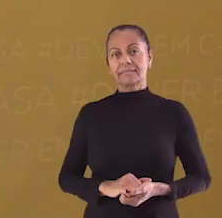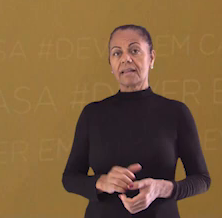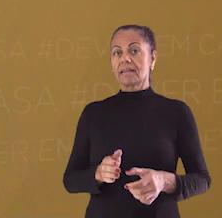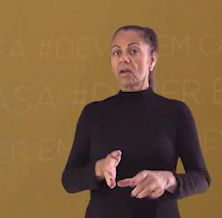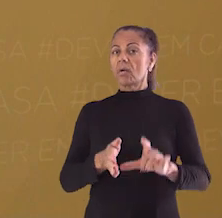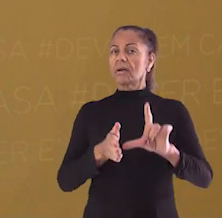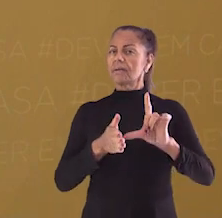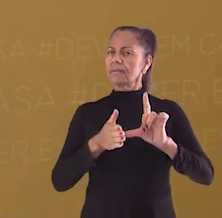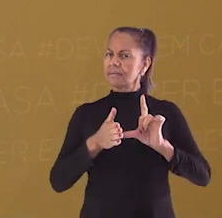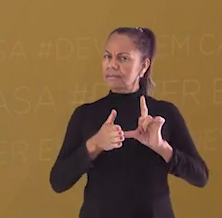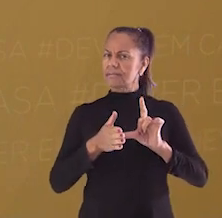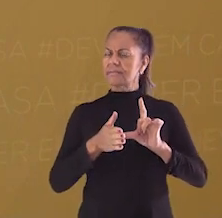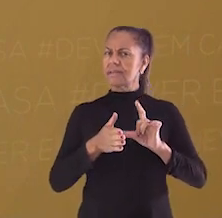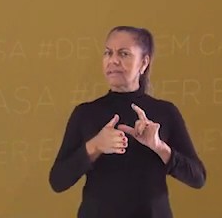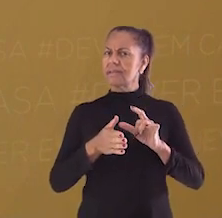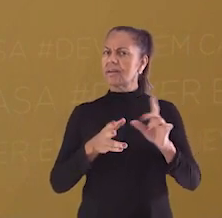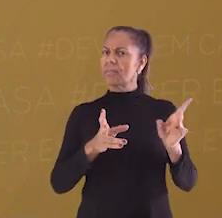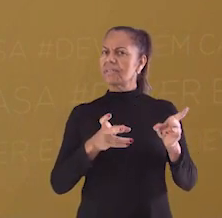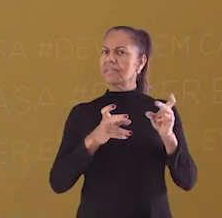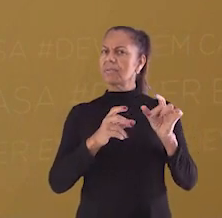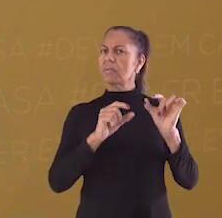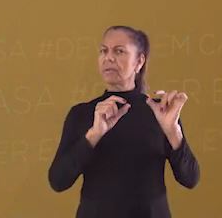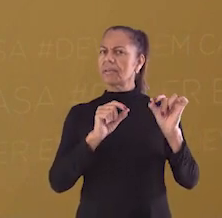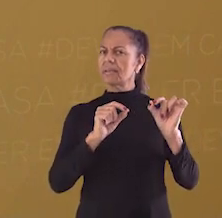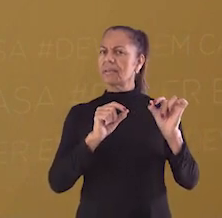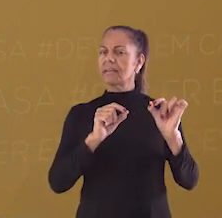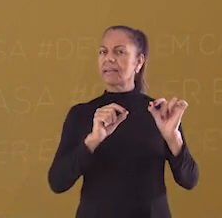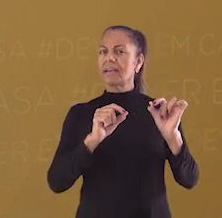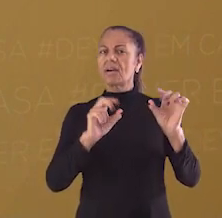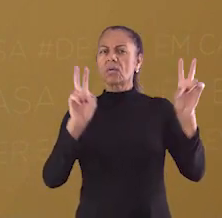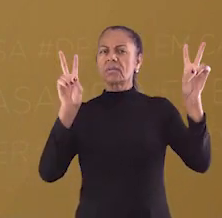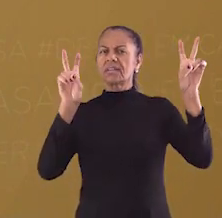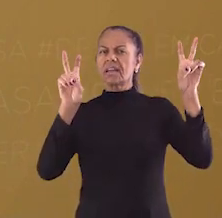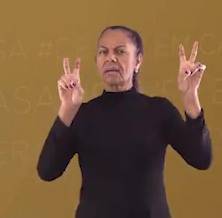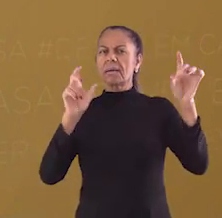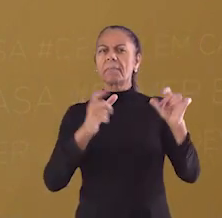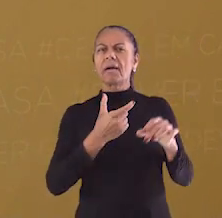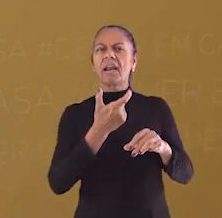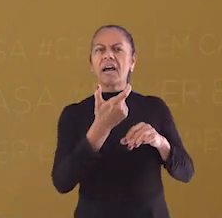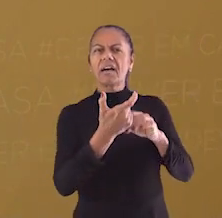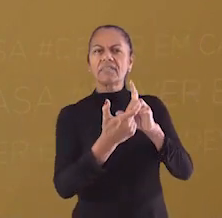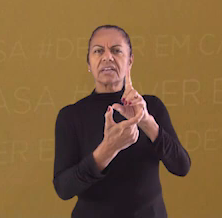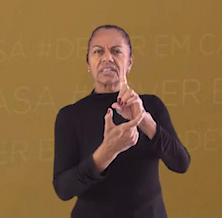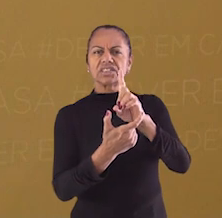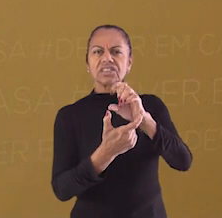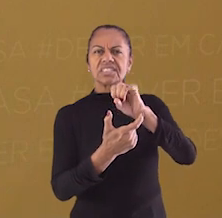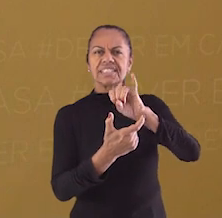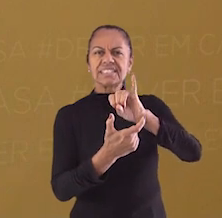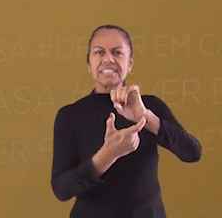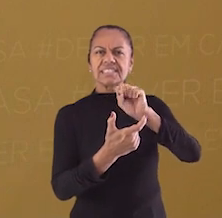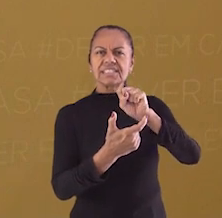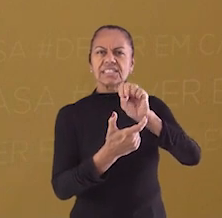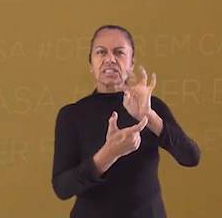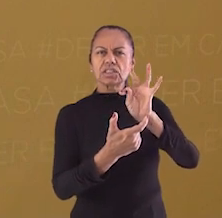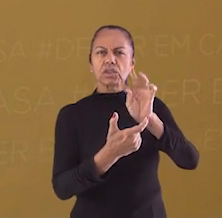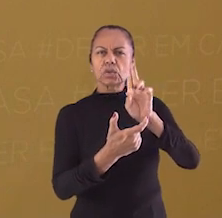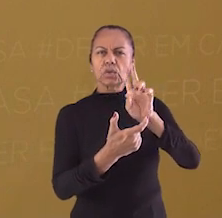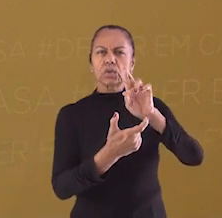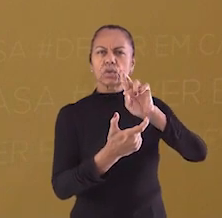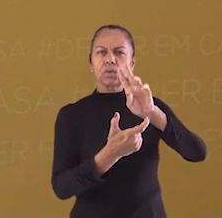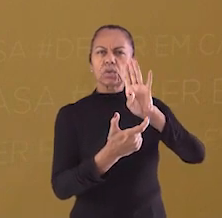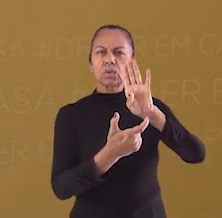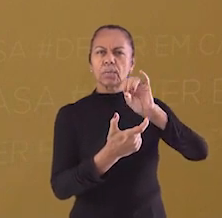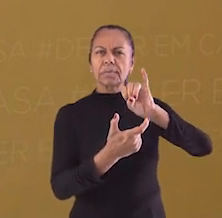Gente, antes de mais nada, lendo o título da nossa aula, a gente vê a palavra distúrbio. Mas você sabe o que é um distúrbio?